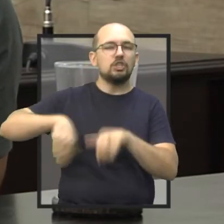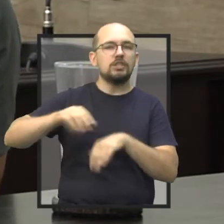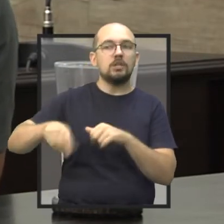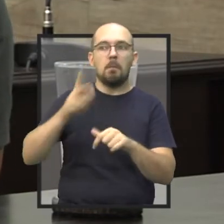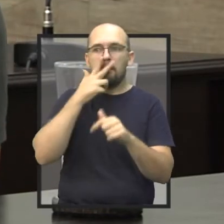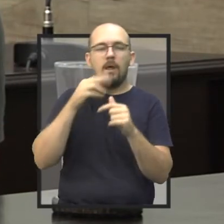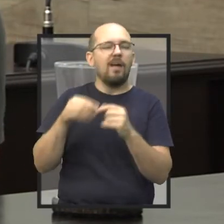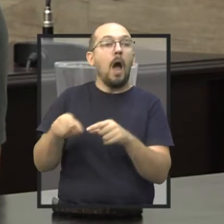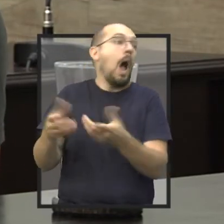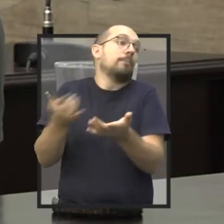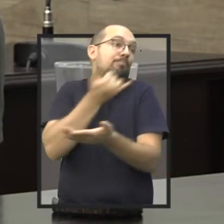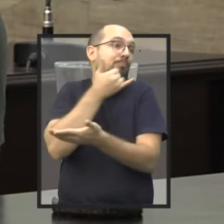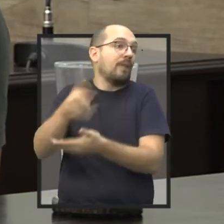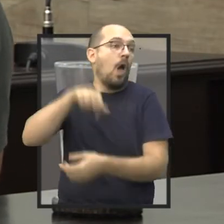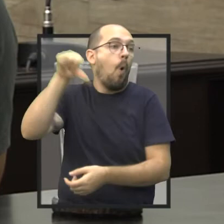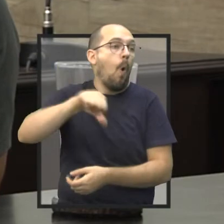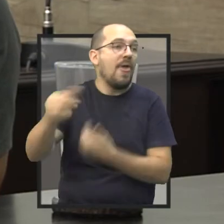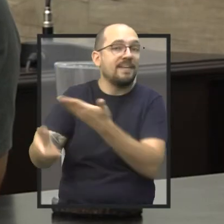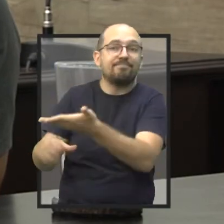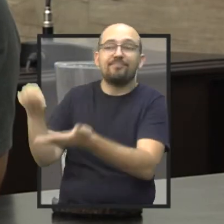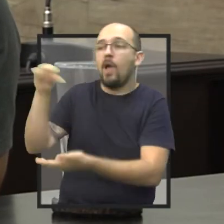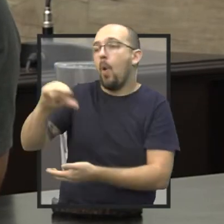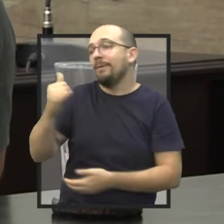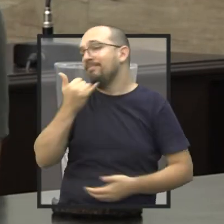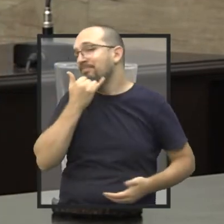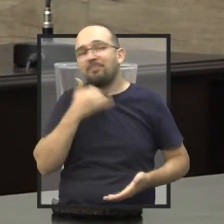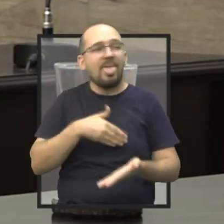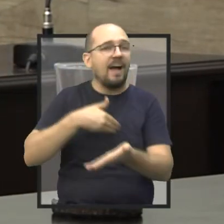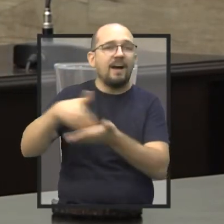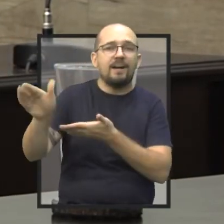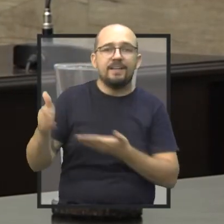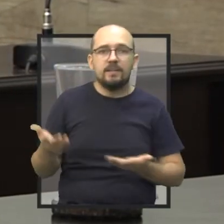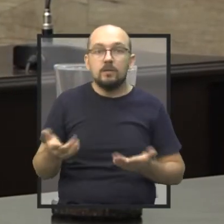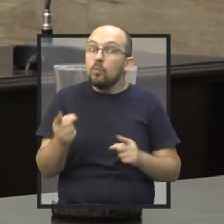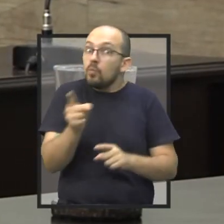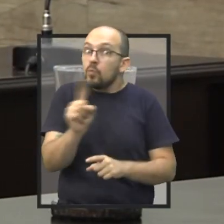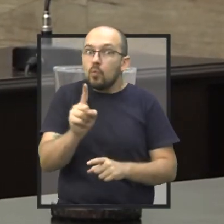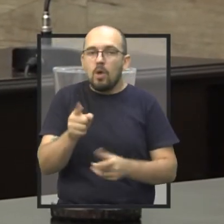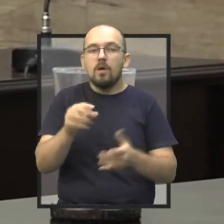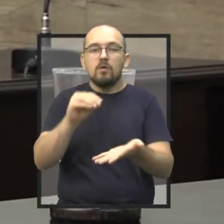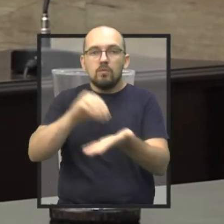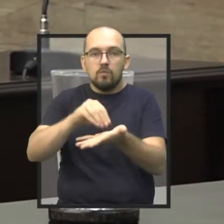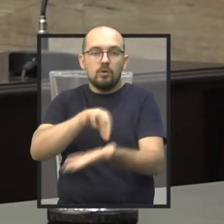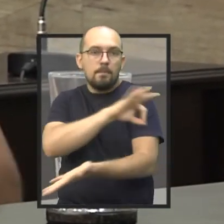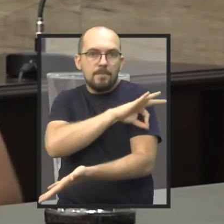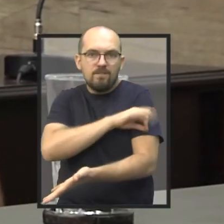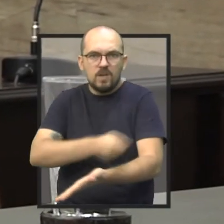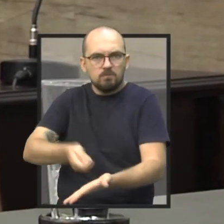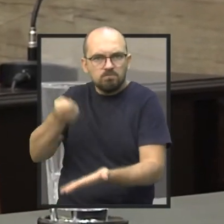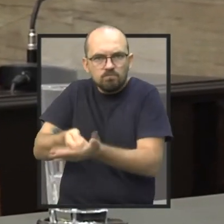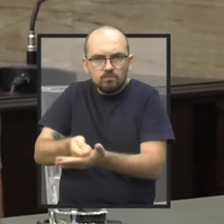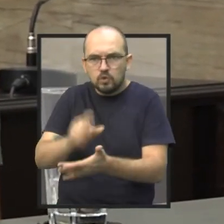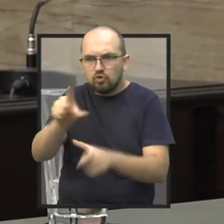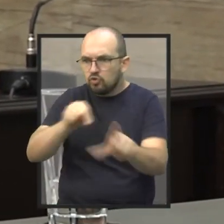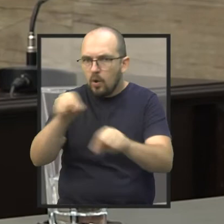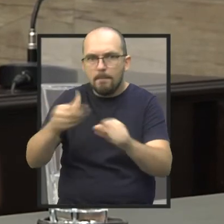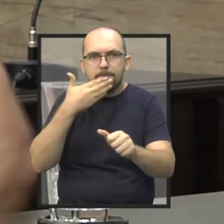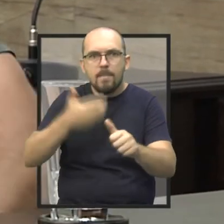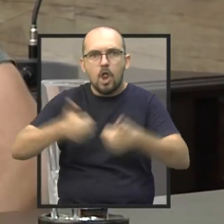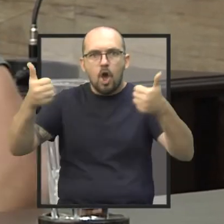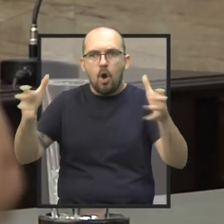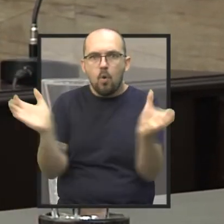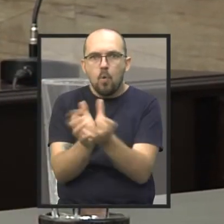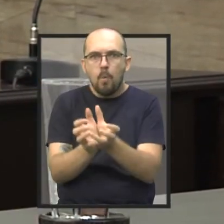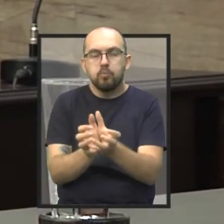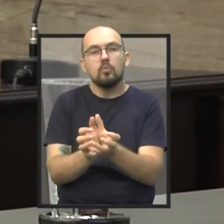serviço público para poder parecer que é incompetência da pessoa. Falta pulso, então, do prefeito para escolher melhor o seu time, e falta